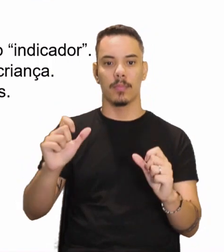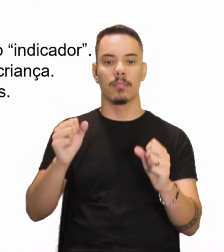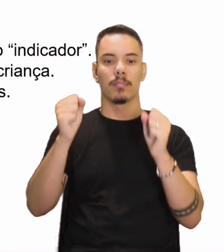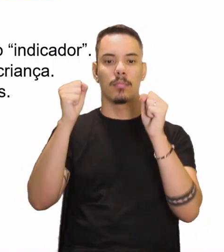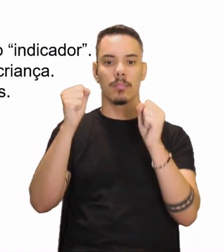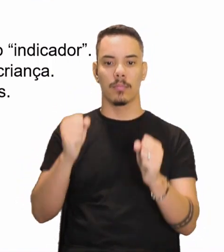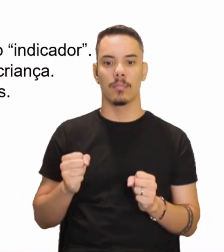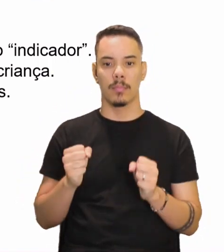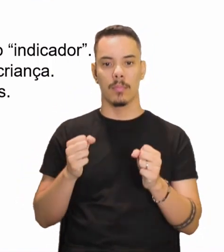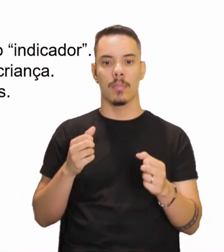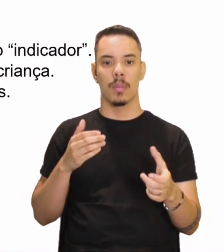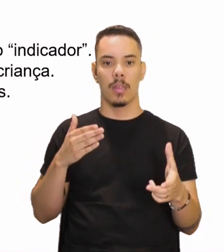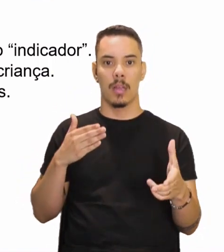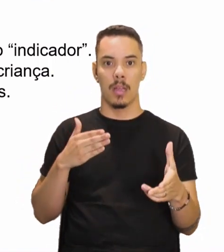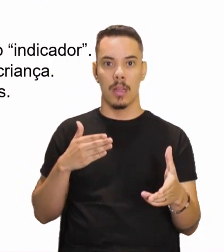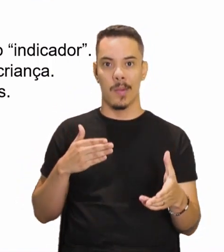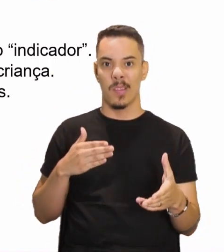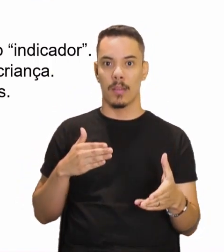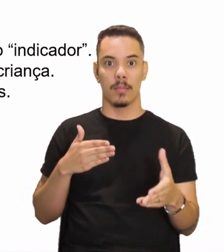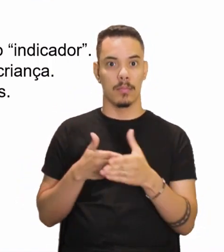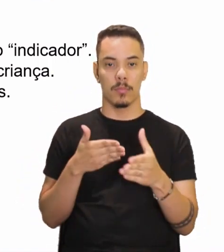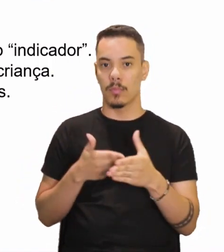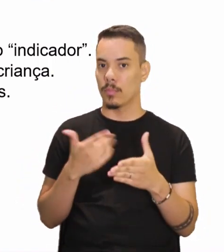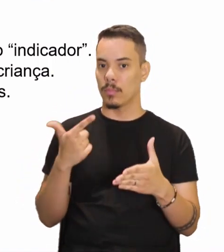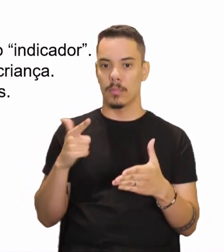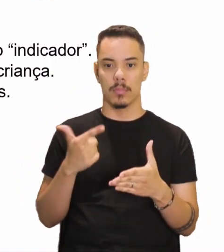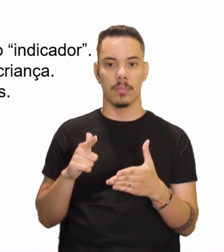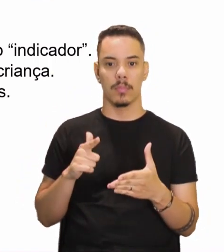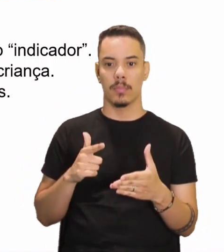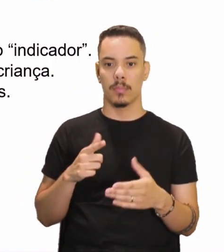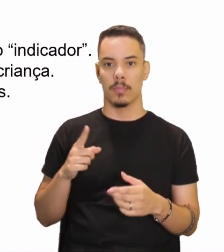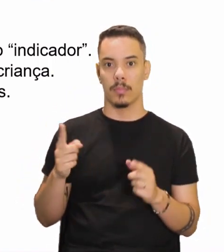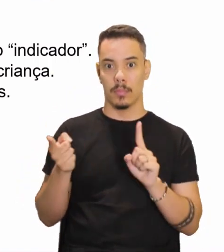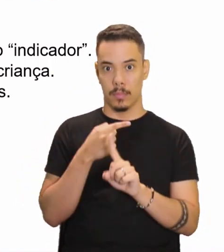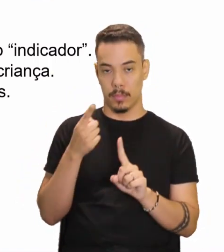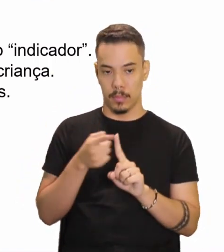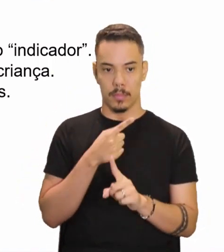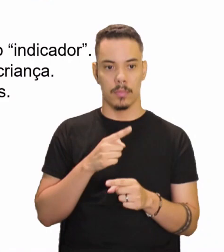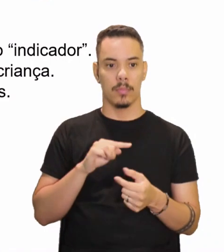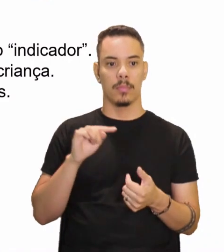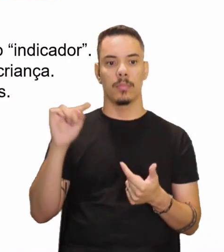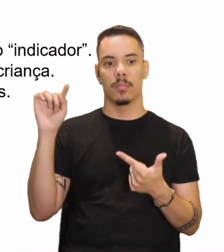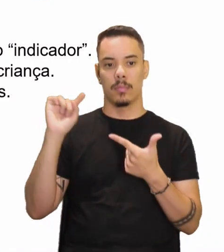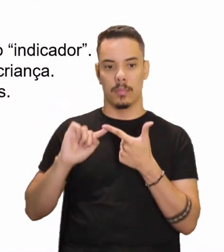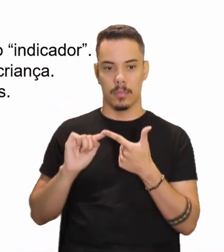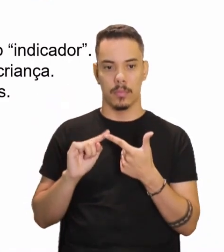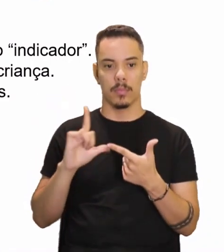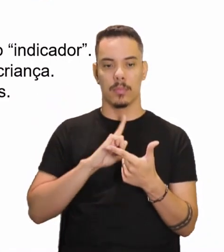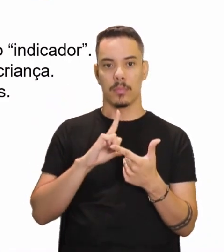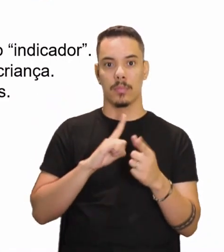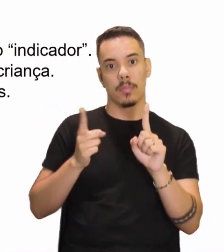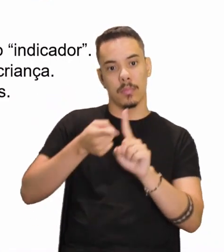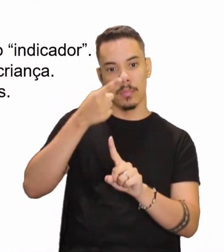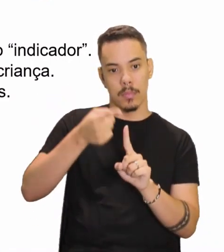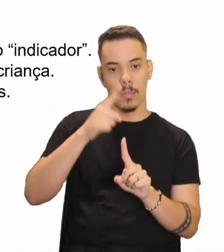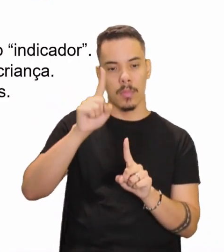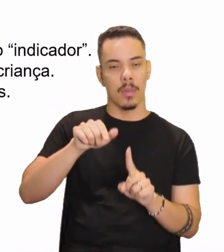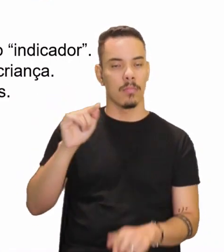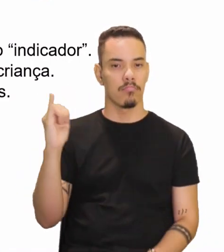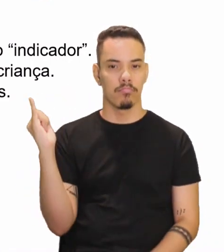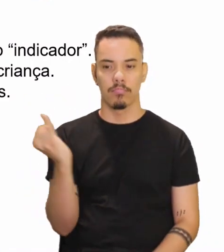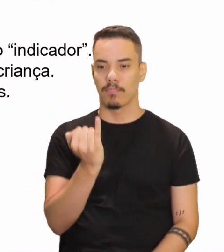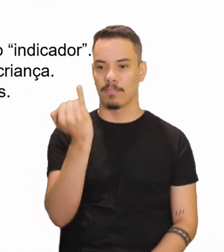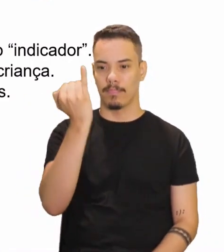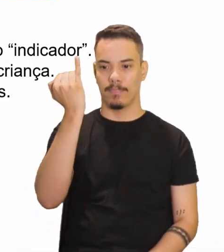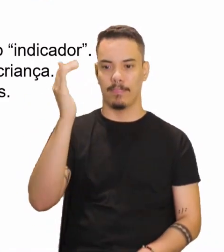poder ilimitado ao dedo indicador B considerar seu dedo indicador tão